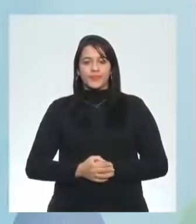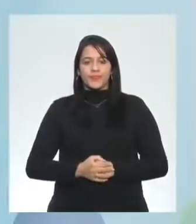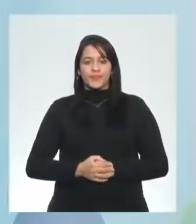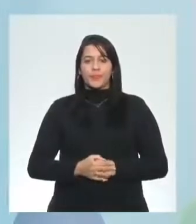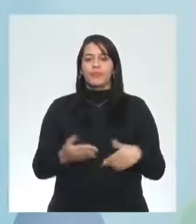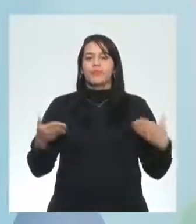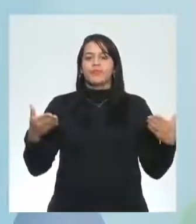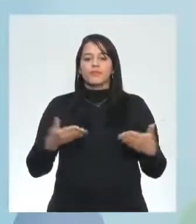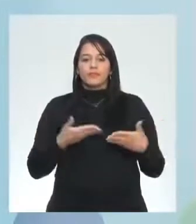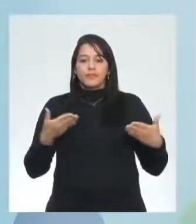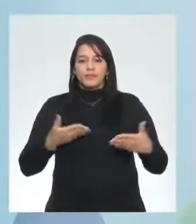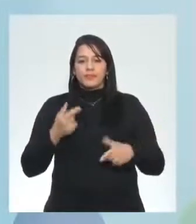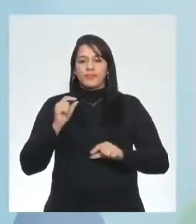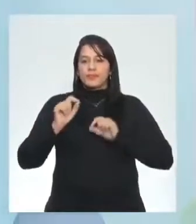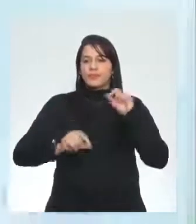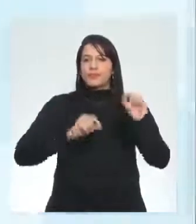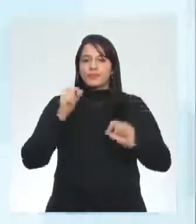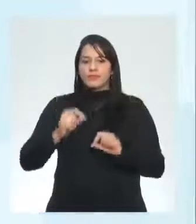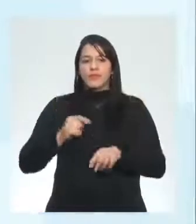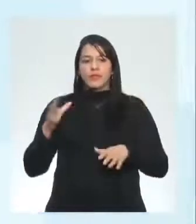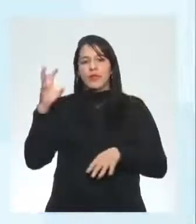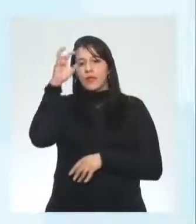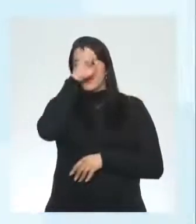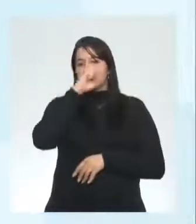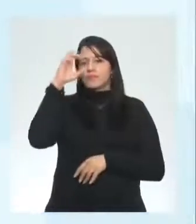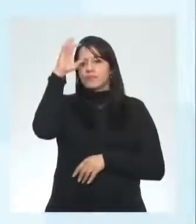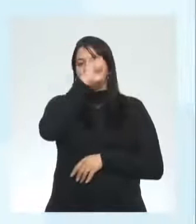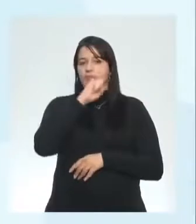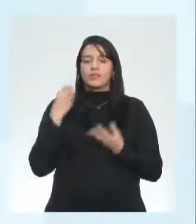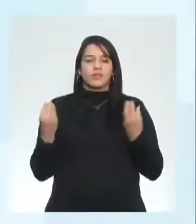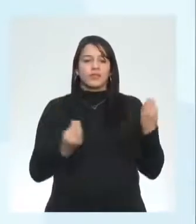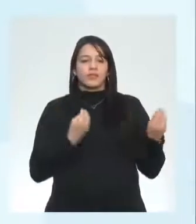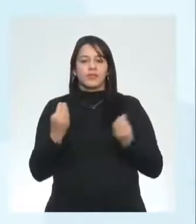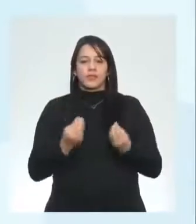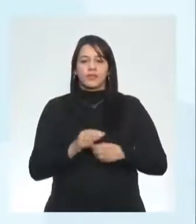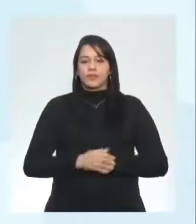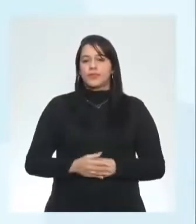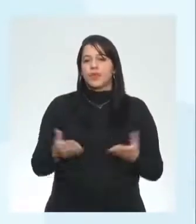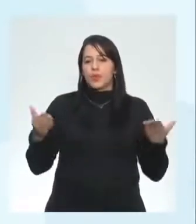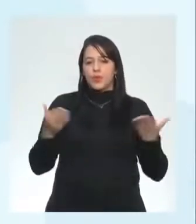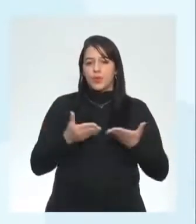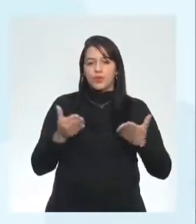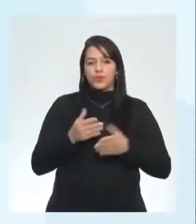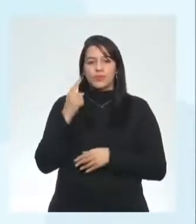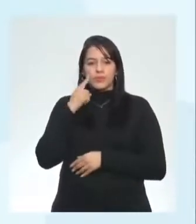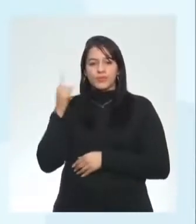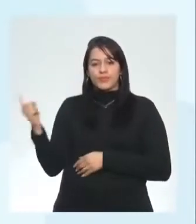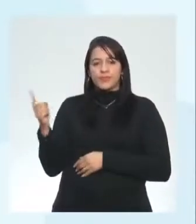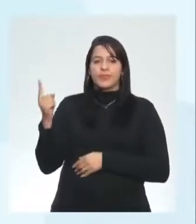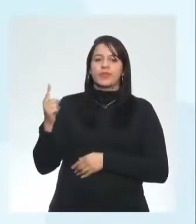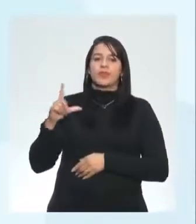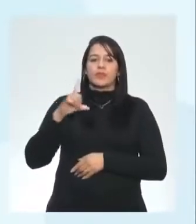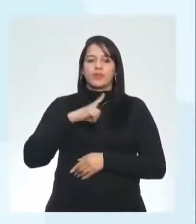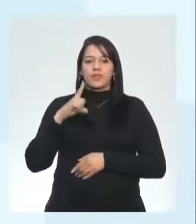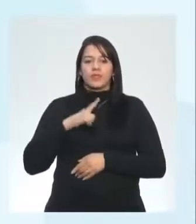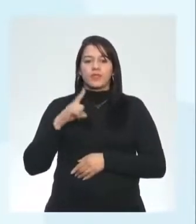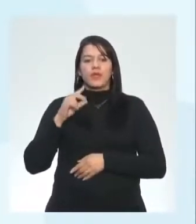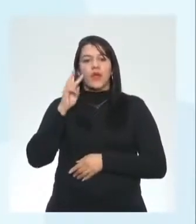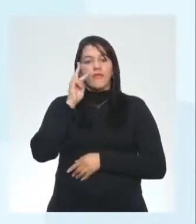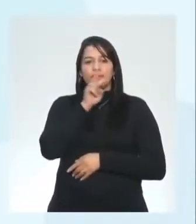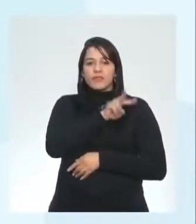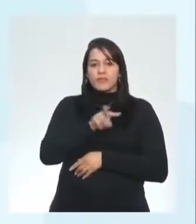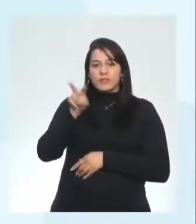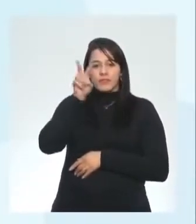só, hoje, o que será que nós vamos aprender? Então, tá aí para vocês. Hoje a gente vai aprender, então, um pouquinho a respeito da fisiologia da